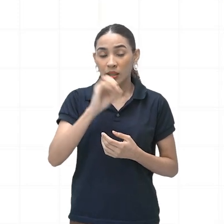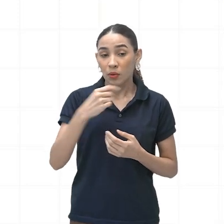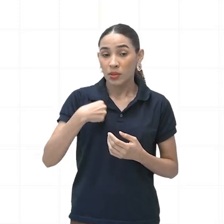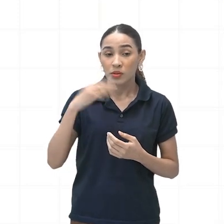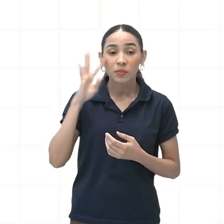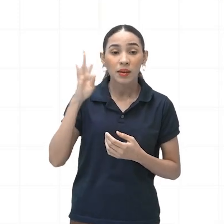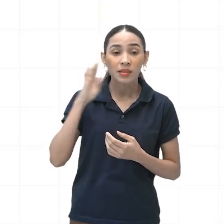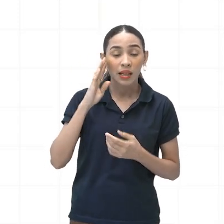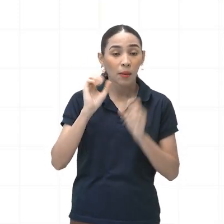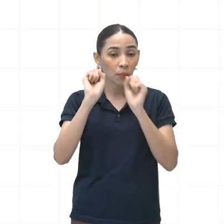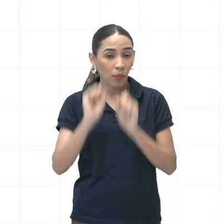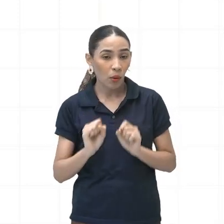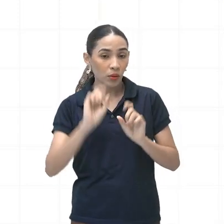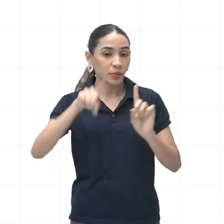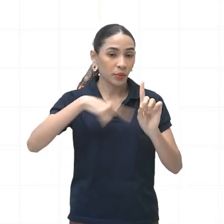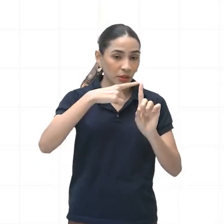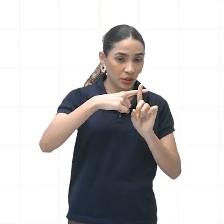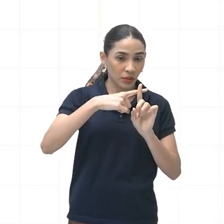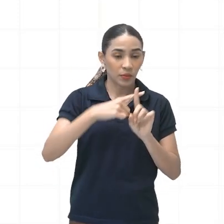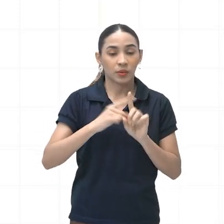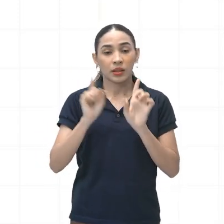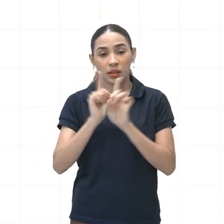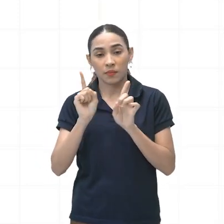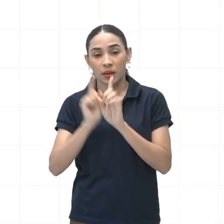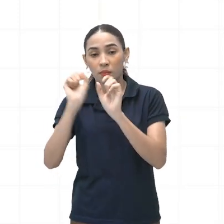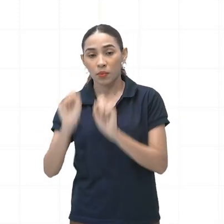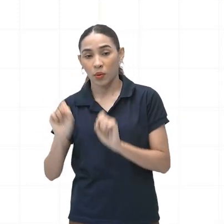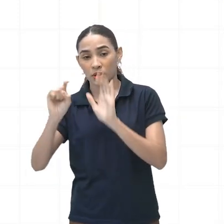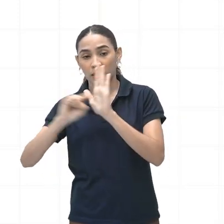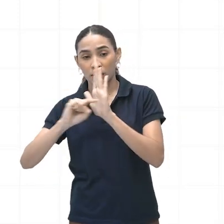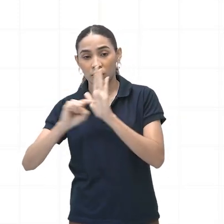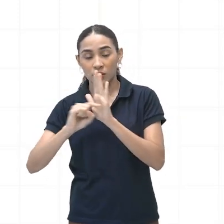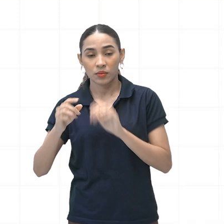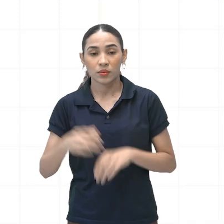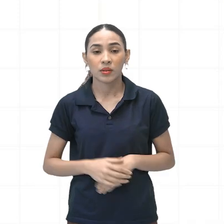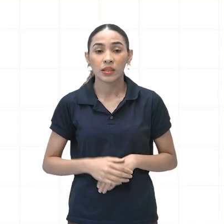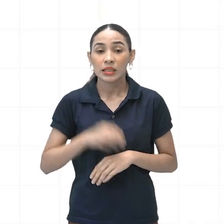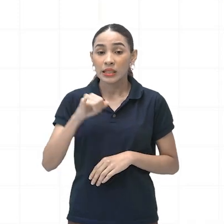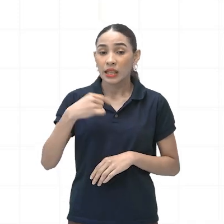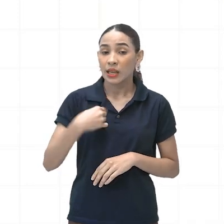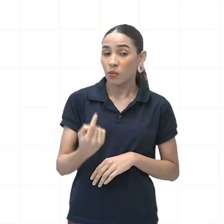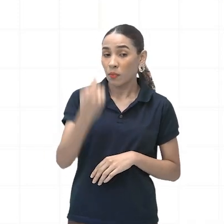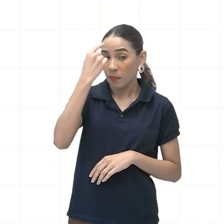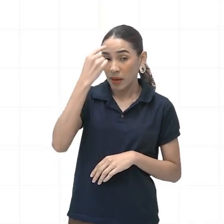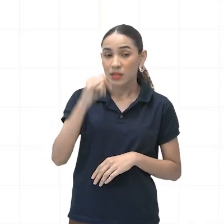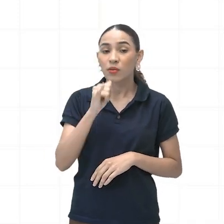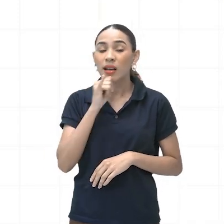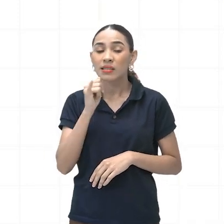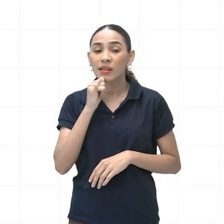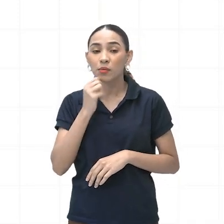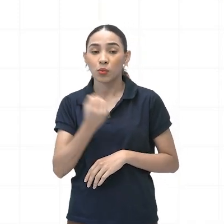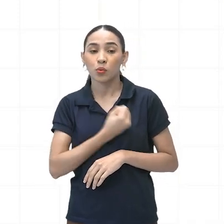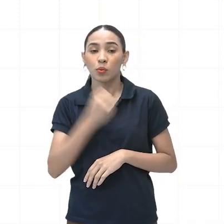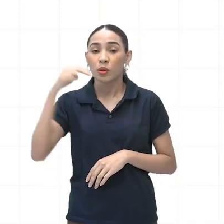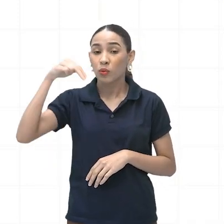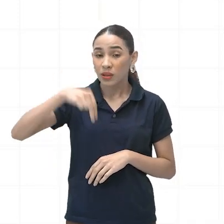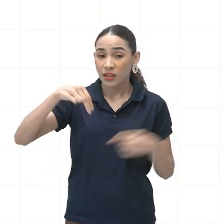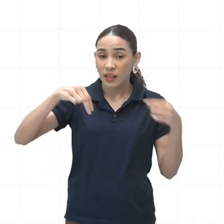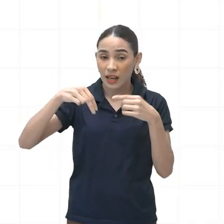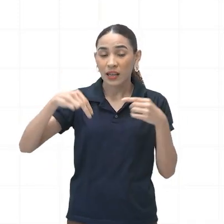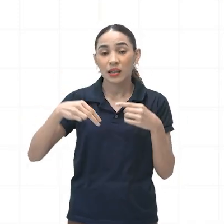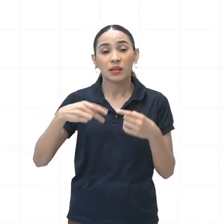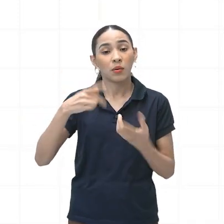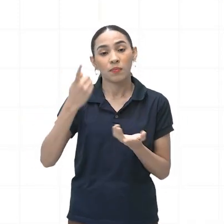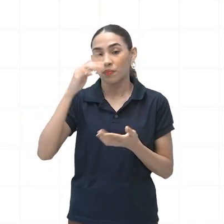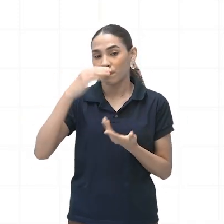pode ser tanto um número positivo quanto um número negativo. Quando eu penso em número natural, obrigatoriamente